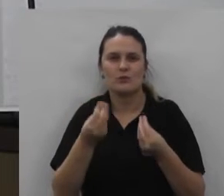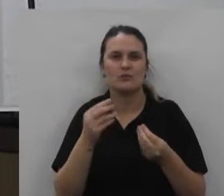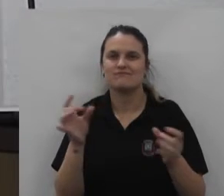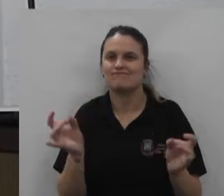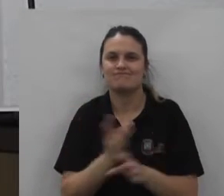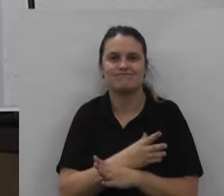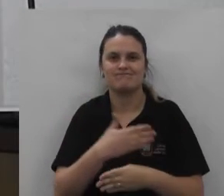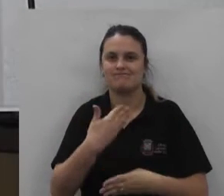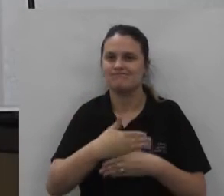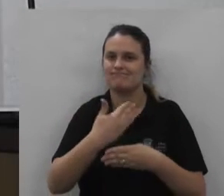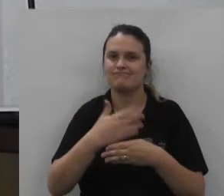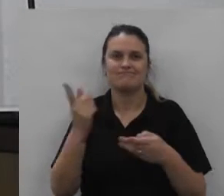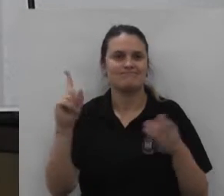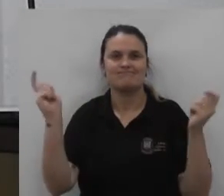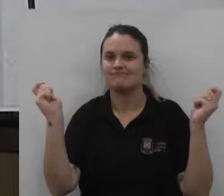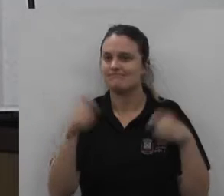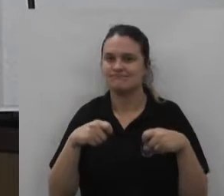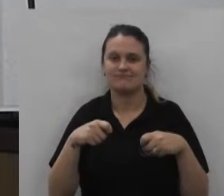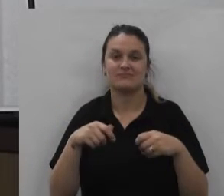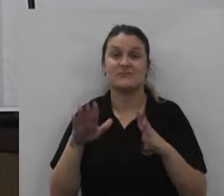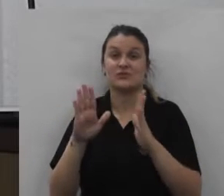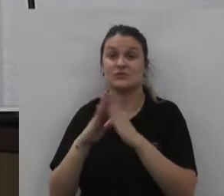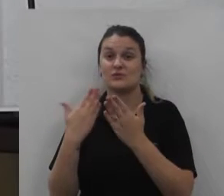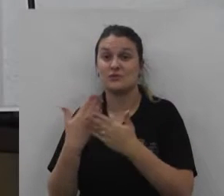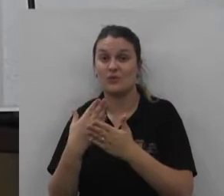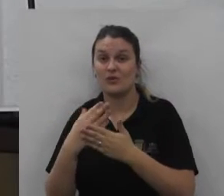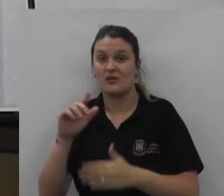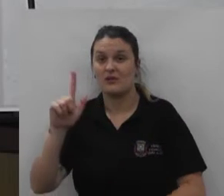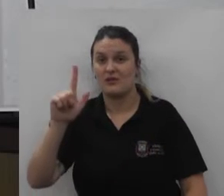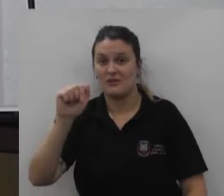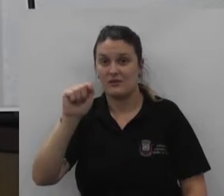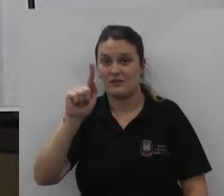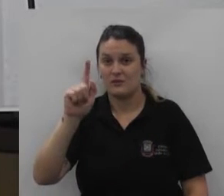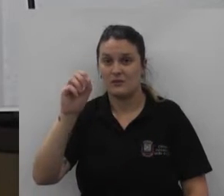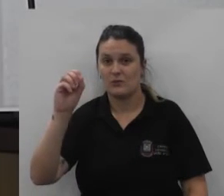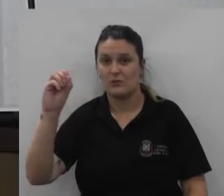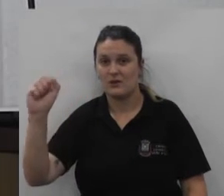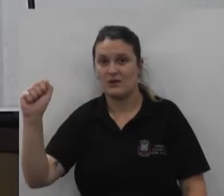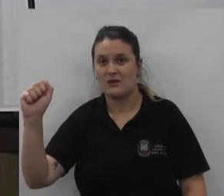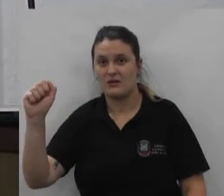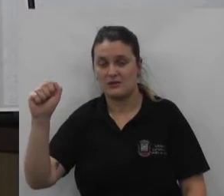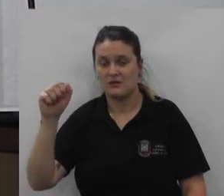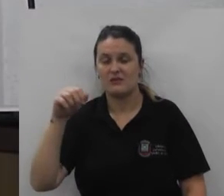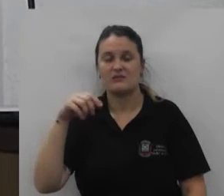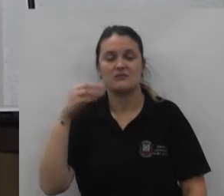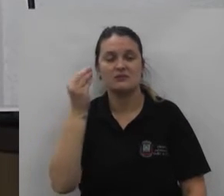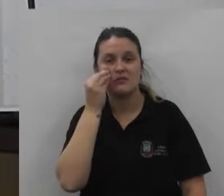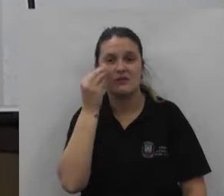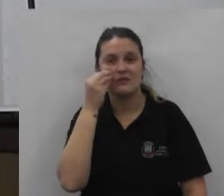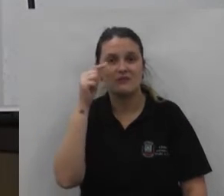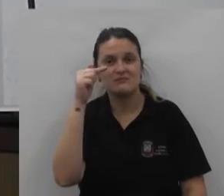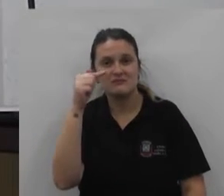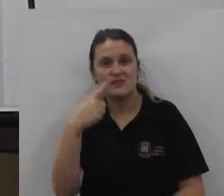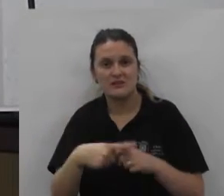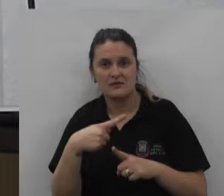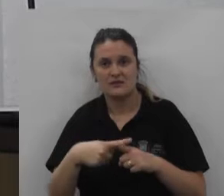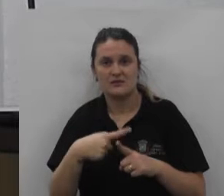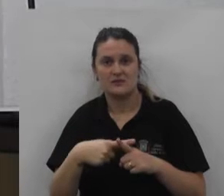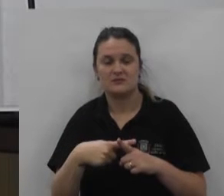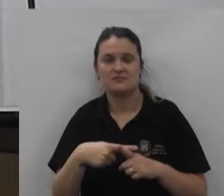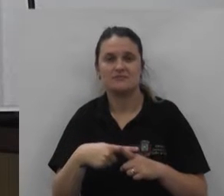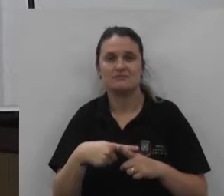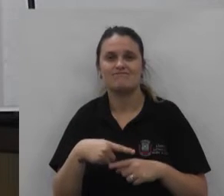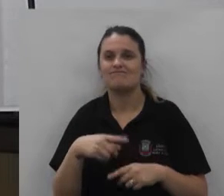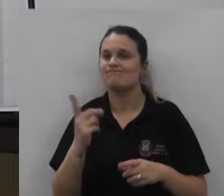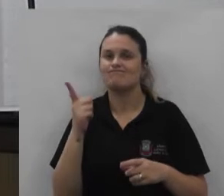concretização final. O do Lagoa Dourada é a 7ª tentativa. São 7 vezes que